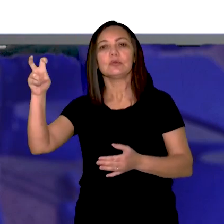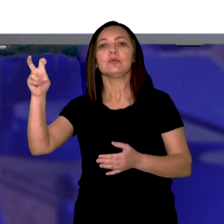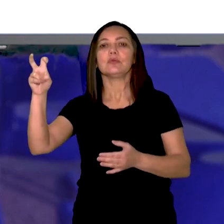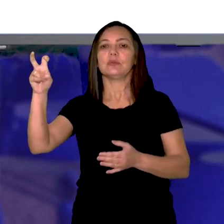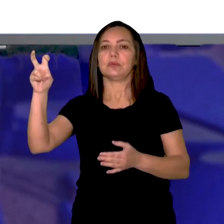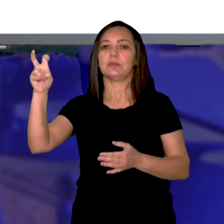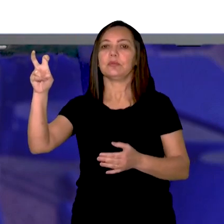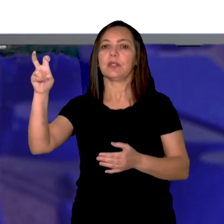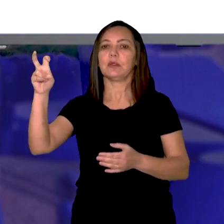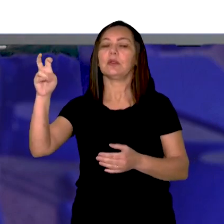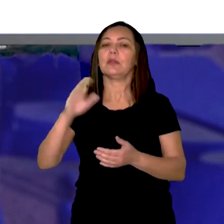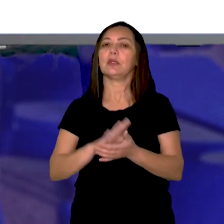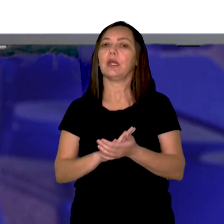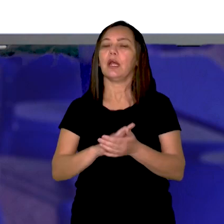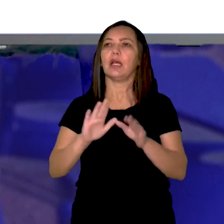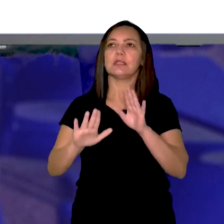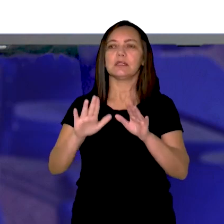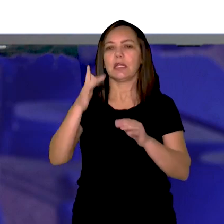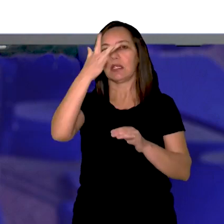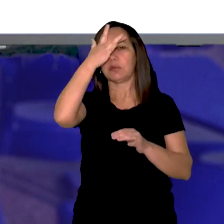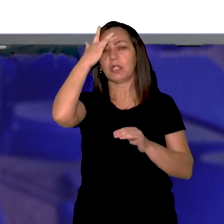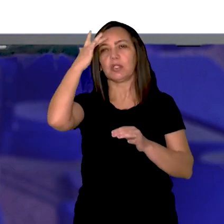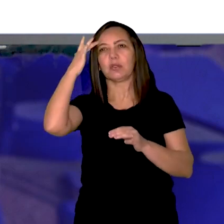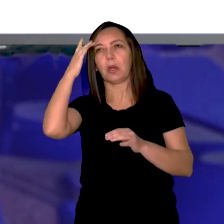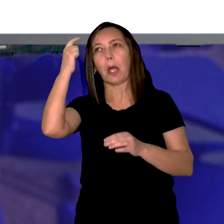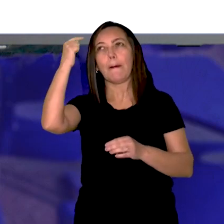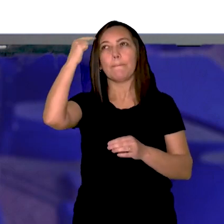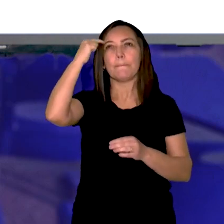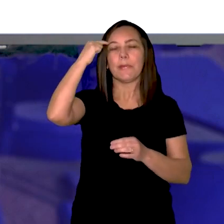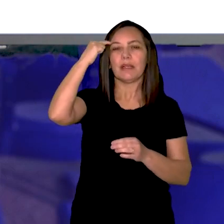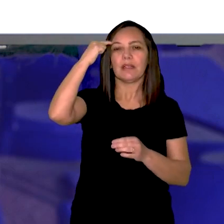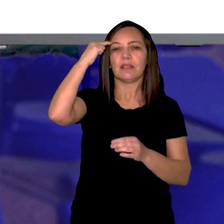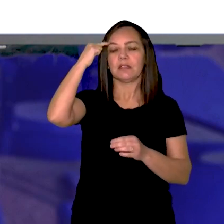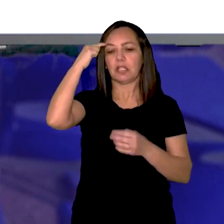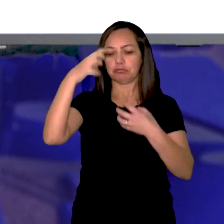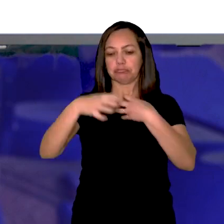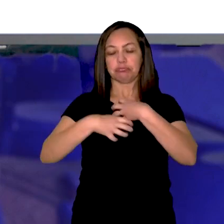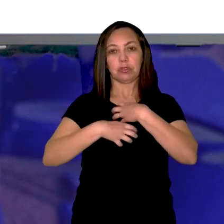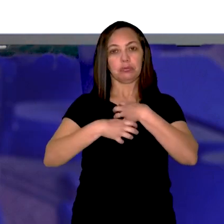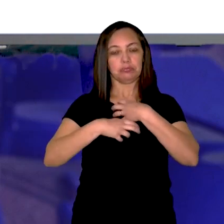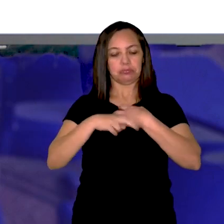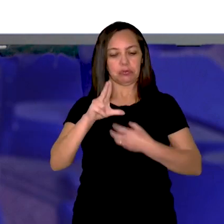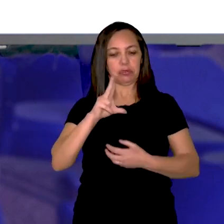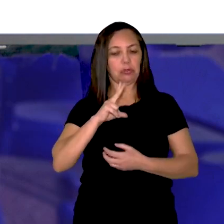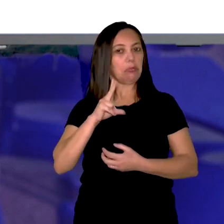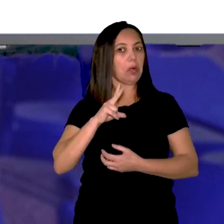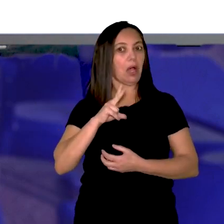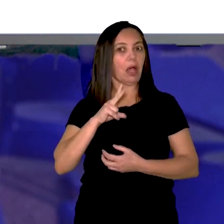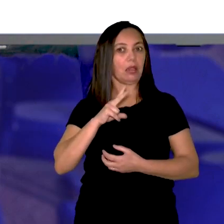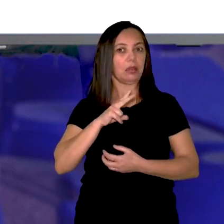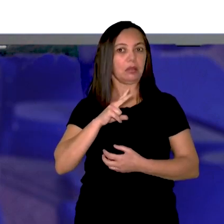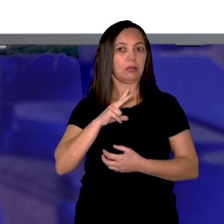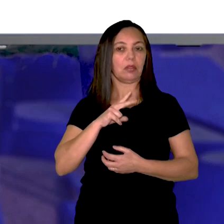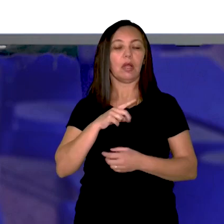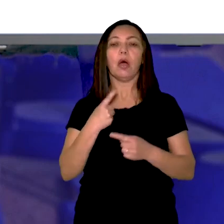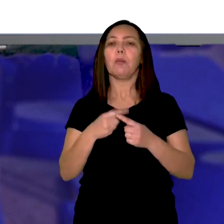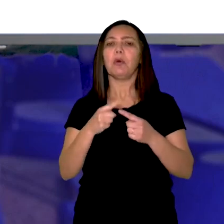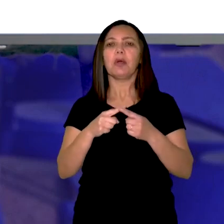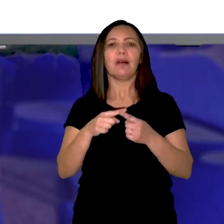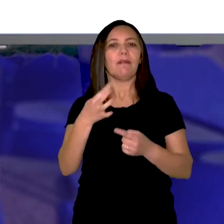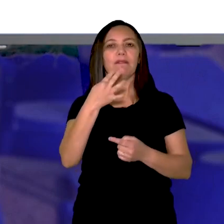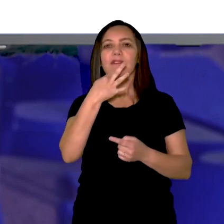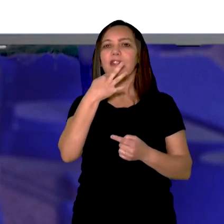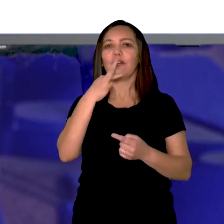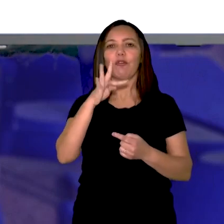muito mais além do que ela imagina. Então, as pessoas elas pensam dessa maneira, no senso comum, porque elas não têm